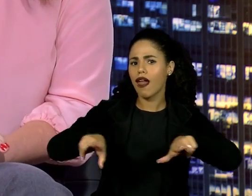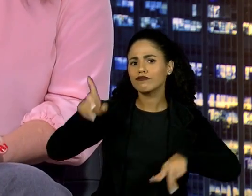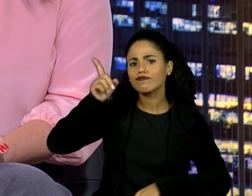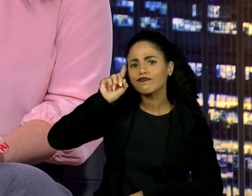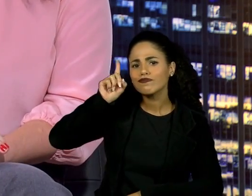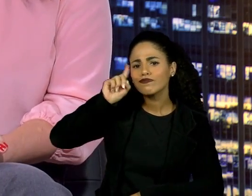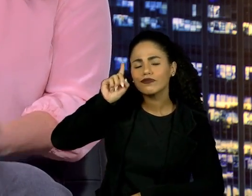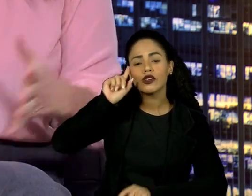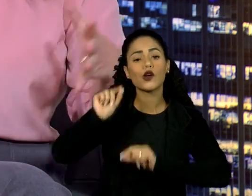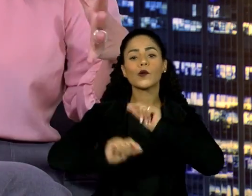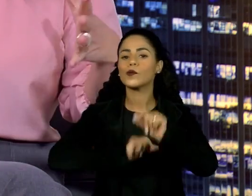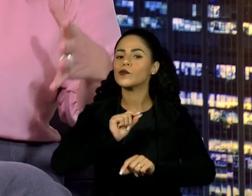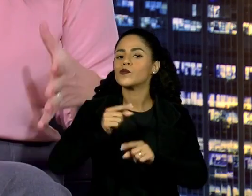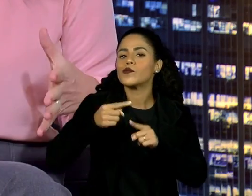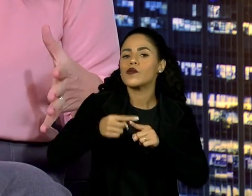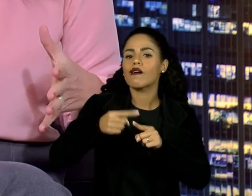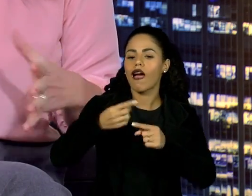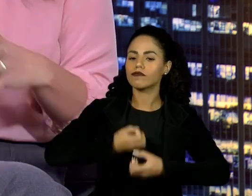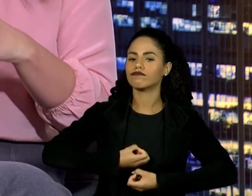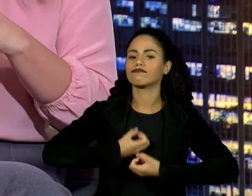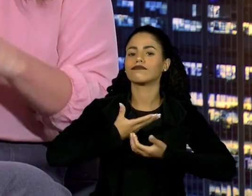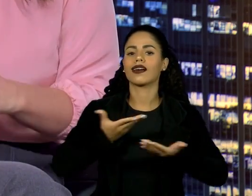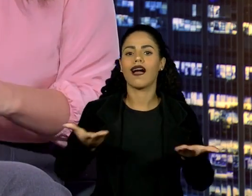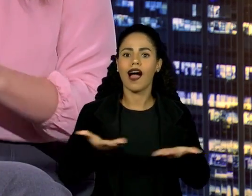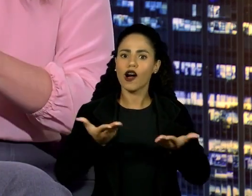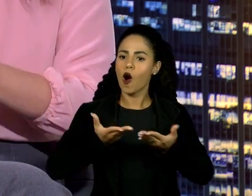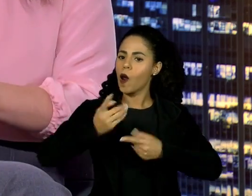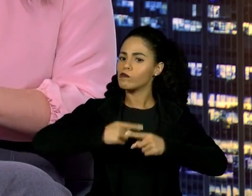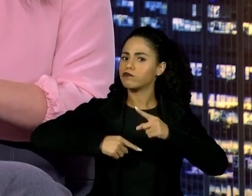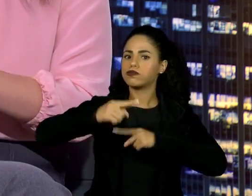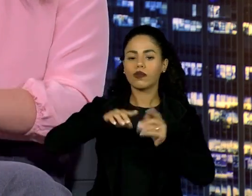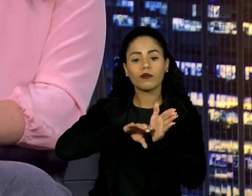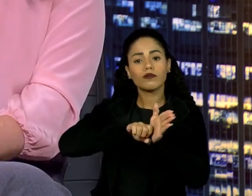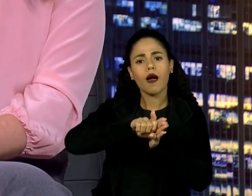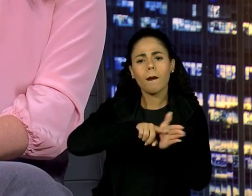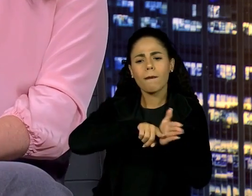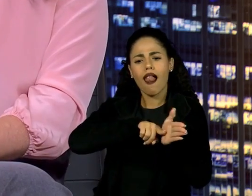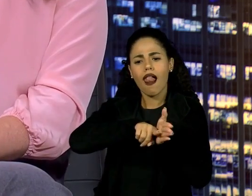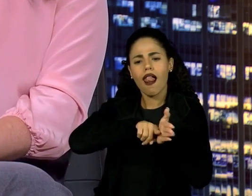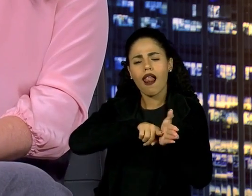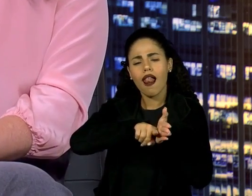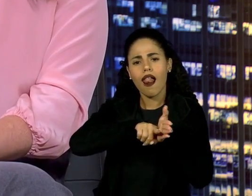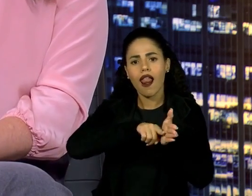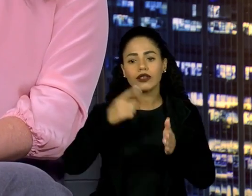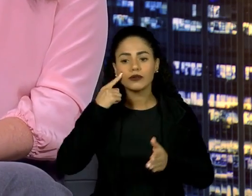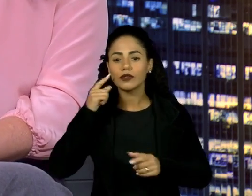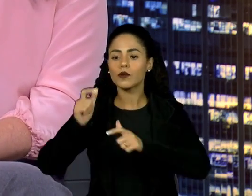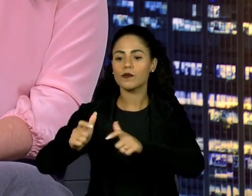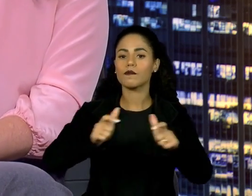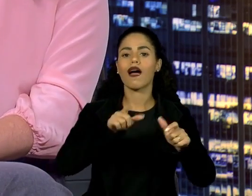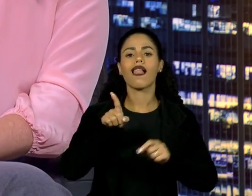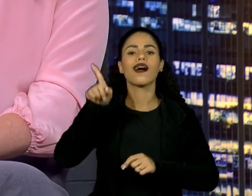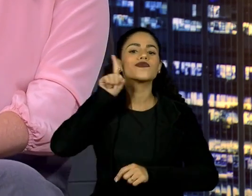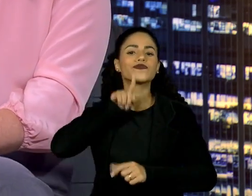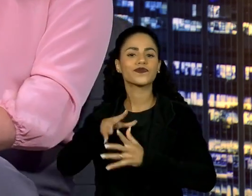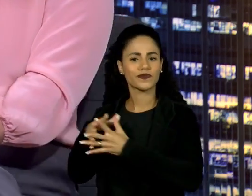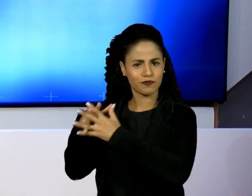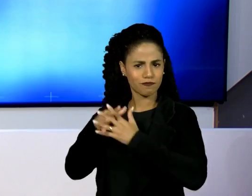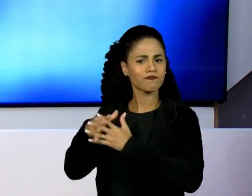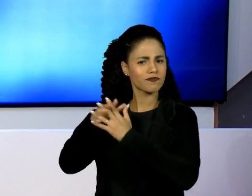dias. Além de ser uma das expressões que tiveram pico de buscas no Google Trends em algumas regiões dos Estados